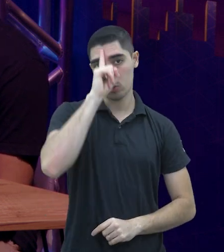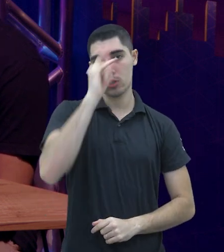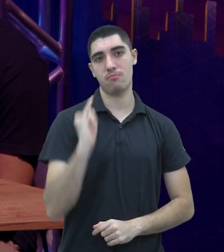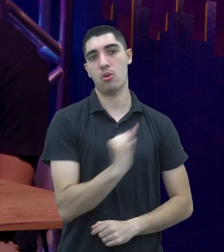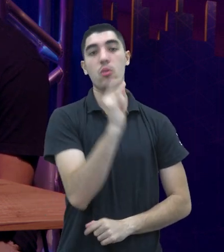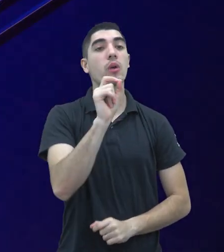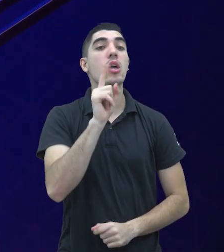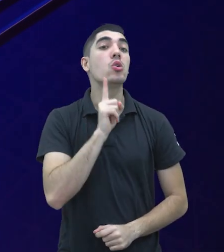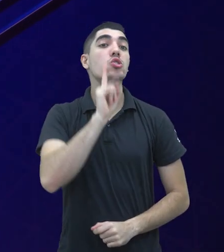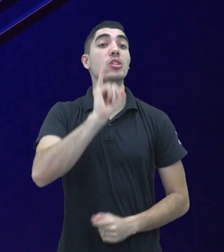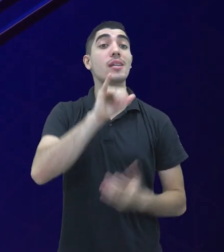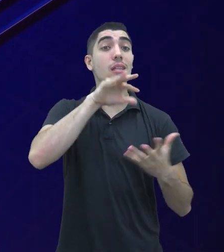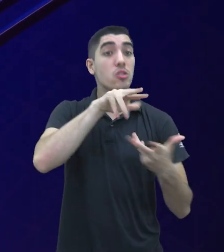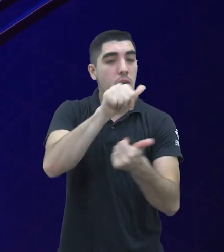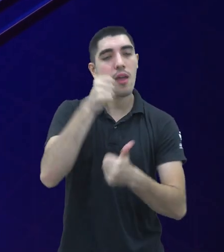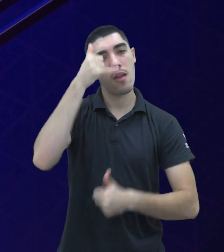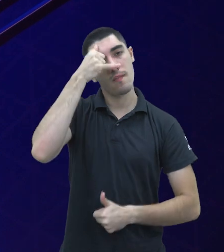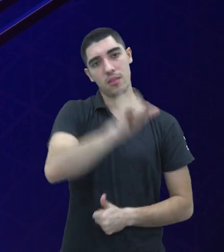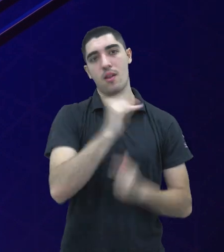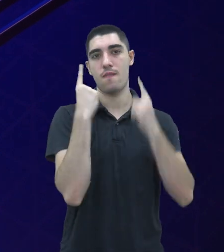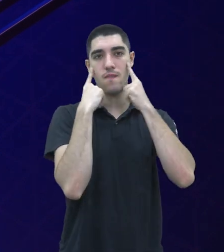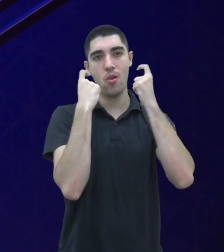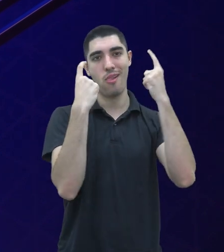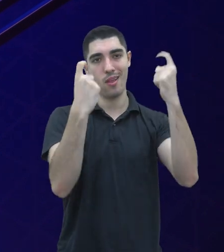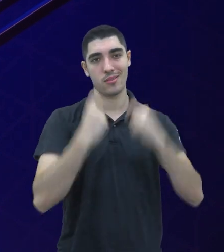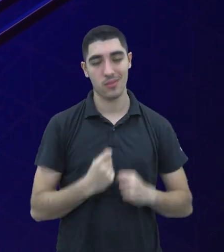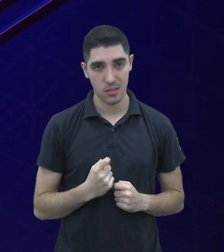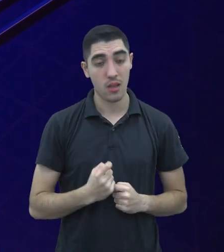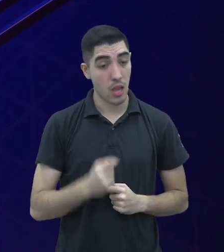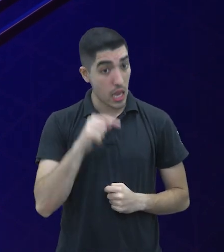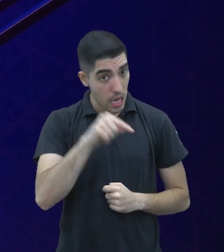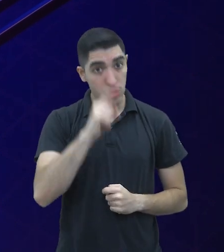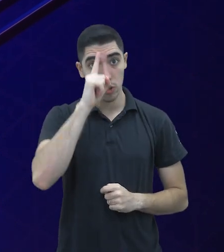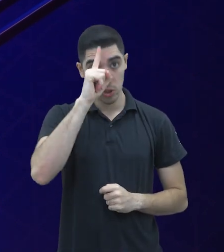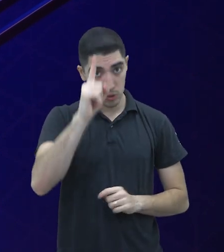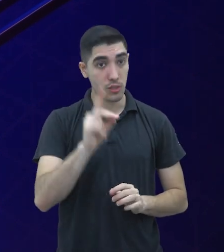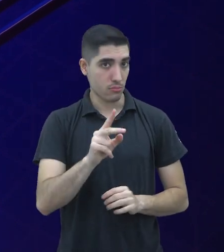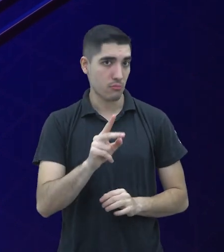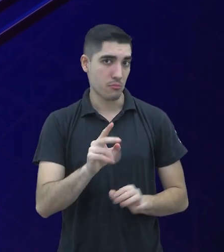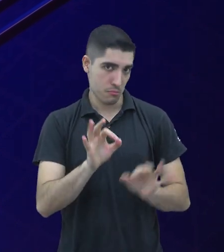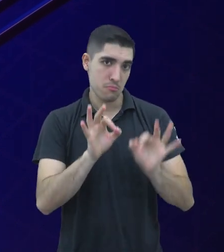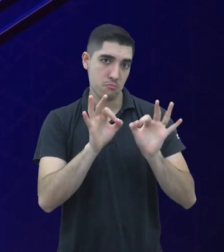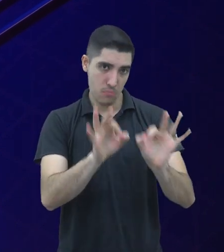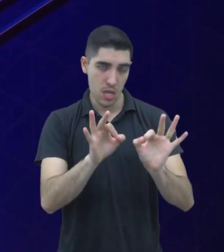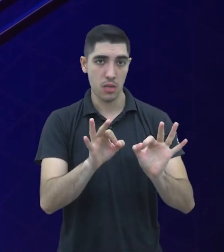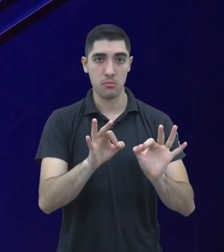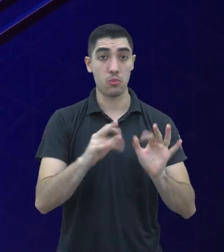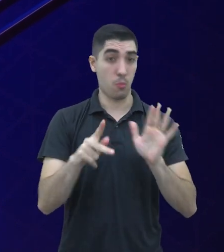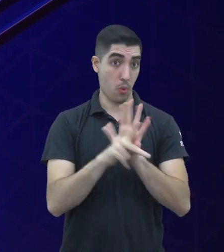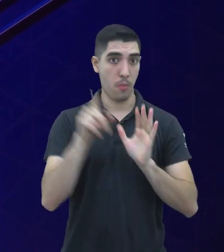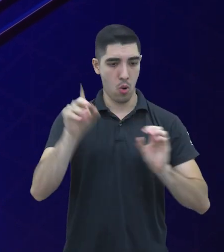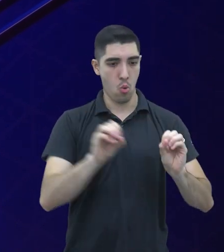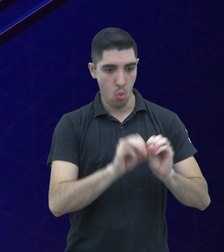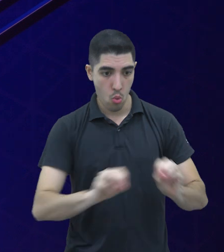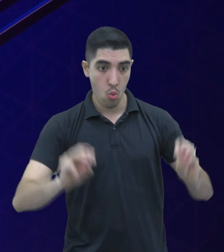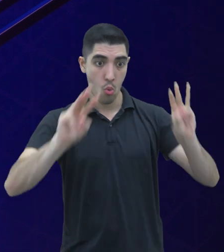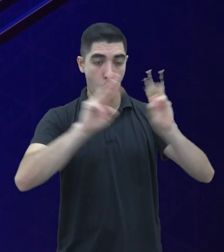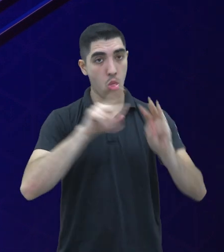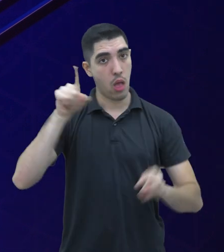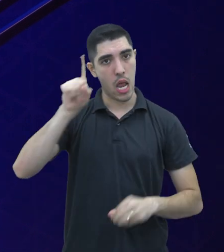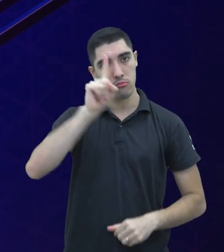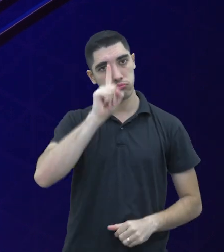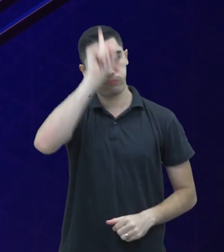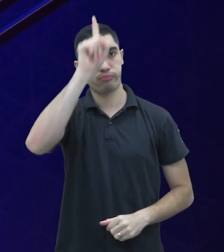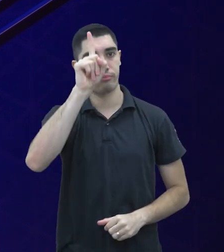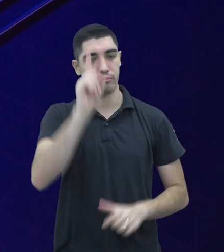bem importante, que é o Dia Internacional da Não Violência. A gente vai ter essa data aí, né, instituída pelas Nações Unidas, né?